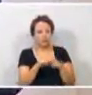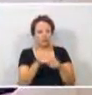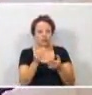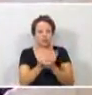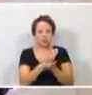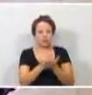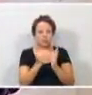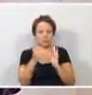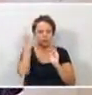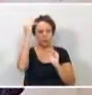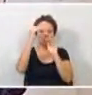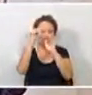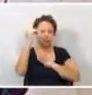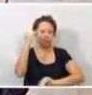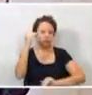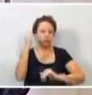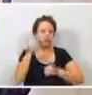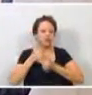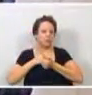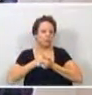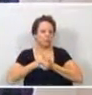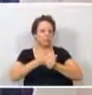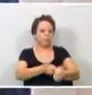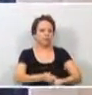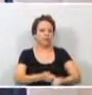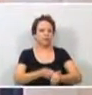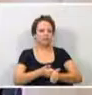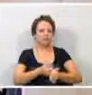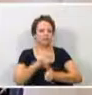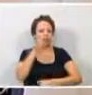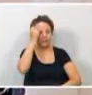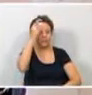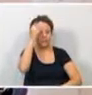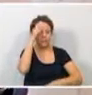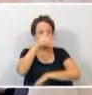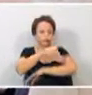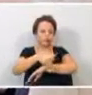dos pichadores e grafiteiros à cultura de rua como um todo.